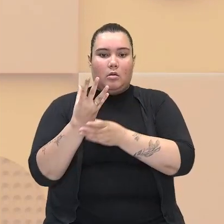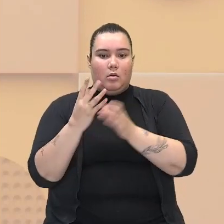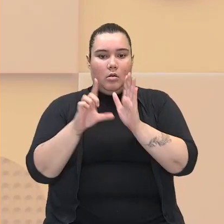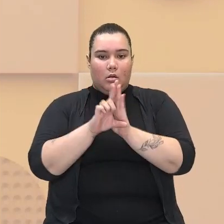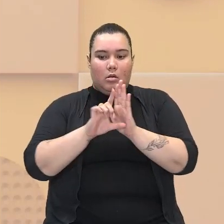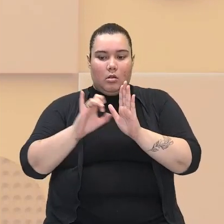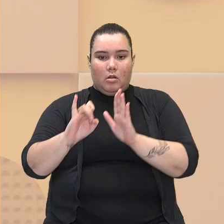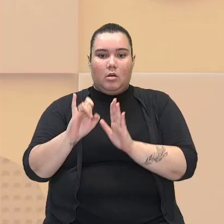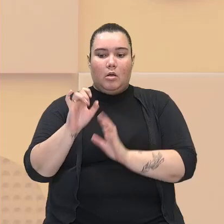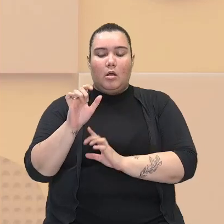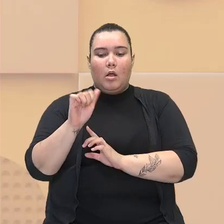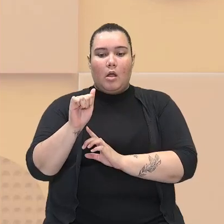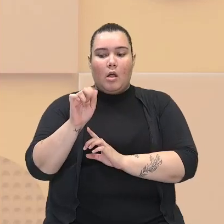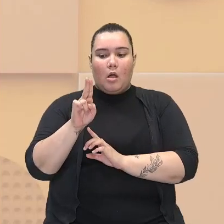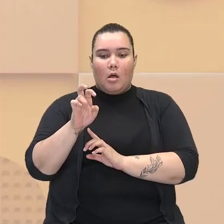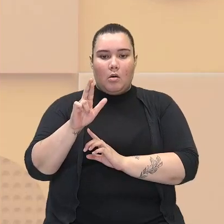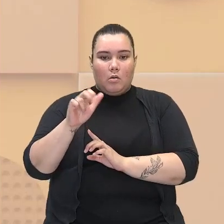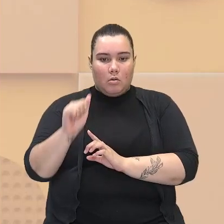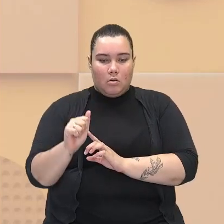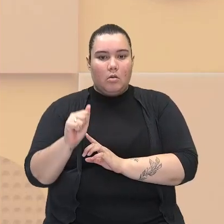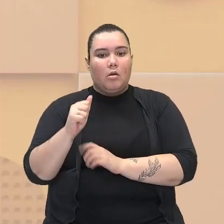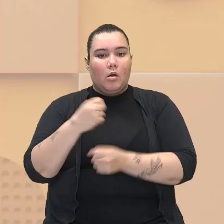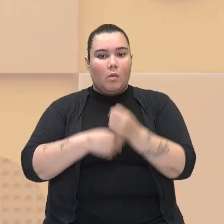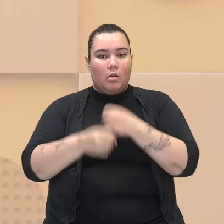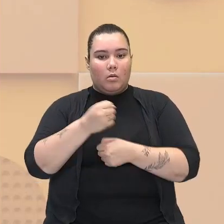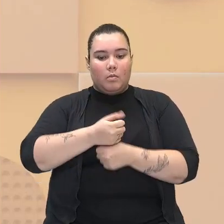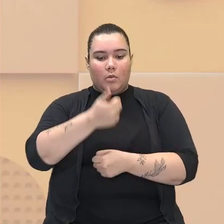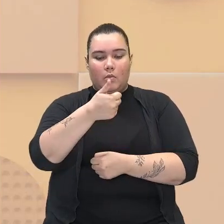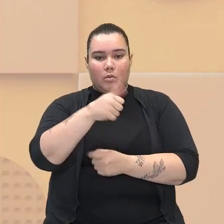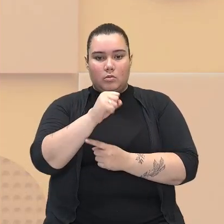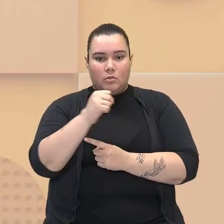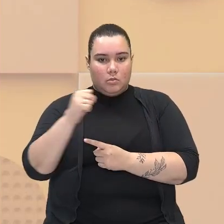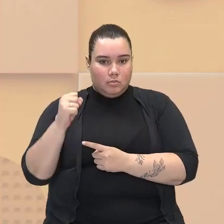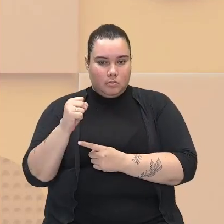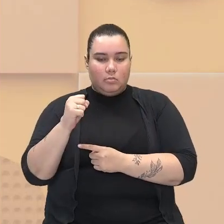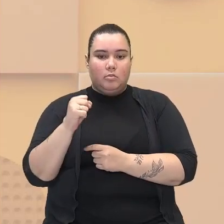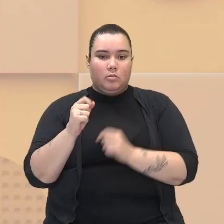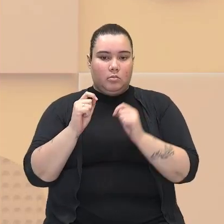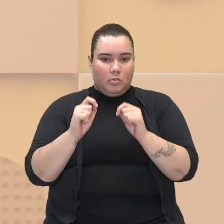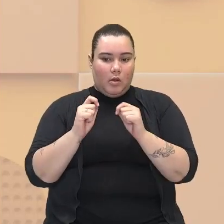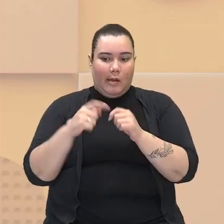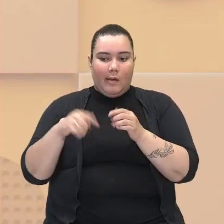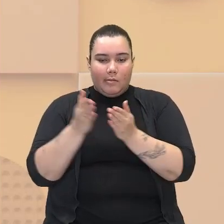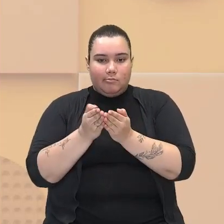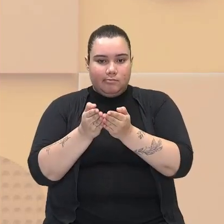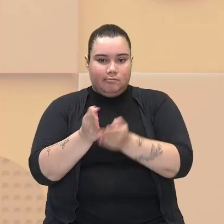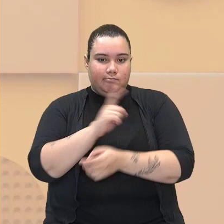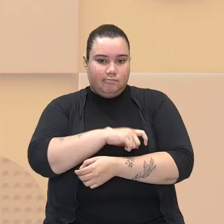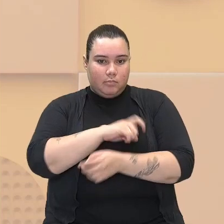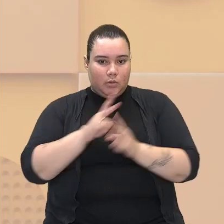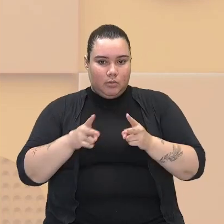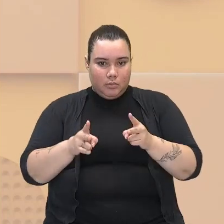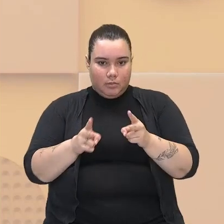Lei Áurea em 1888, através do tráfico clandestino de